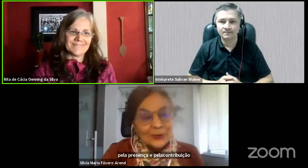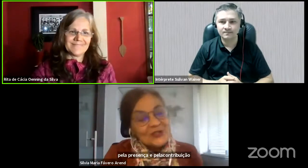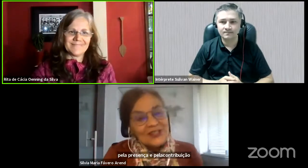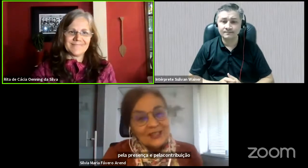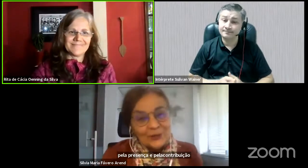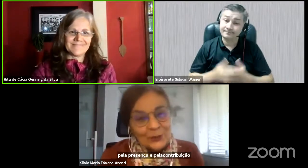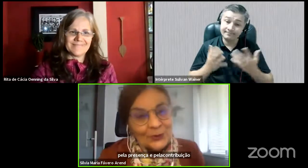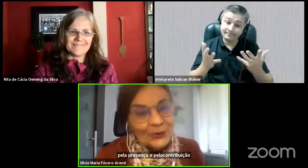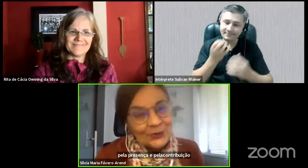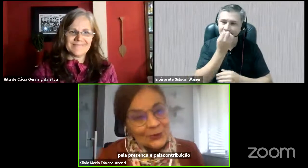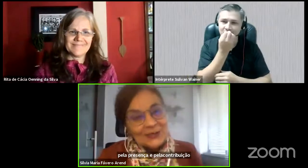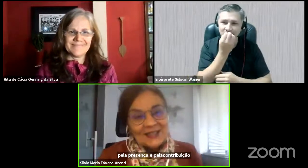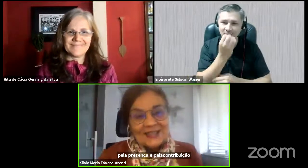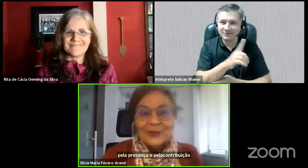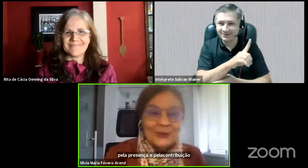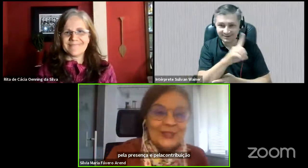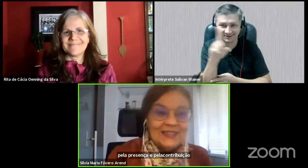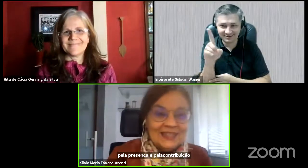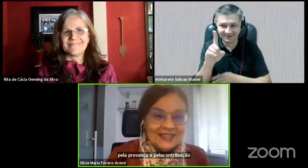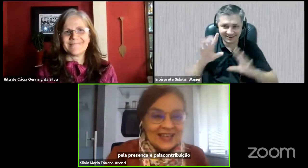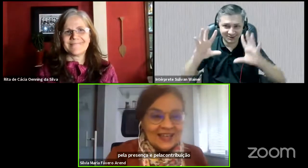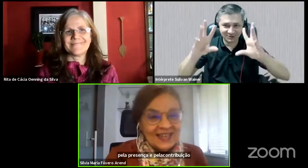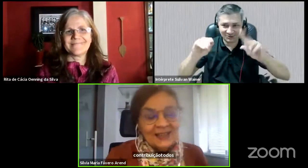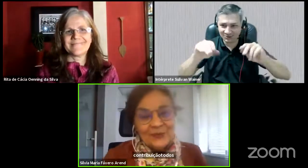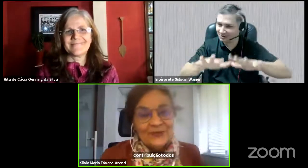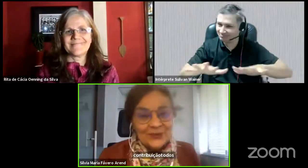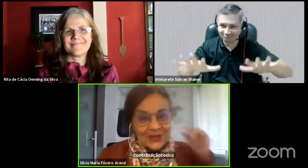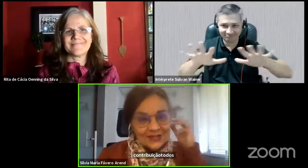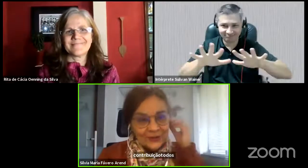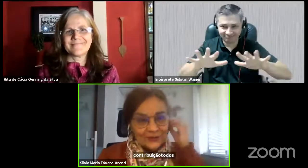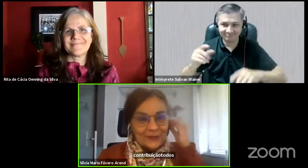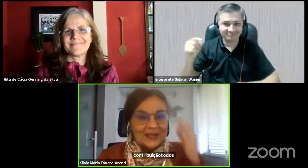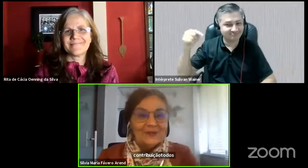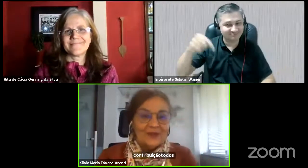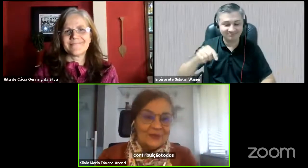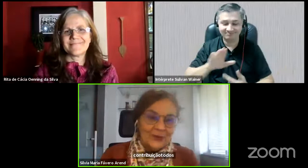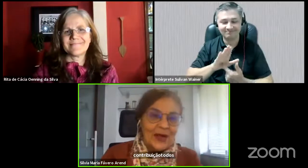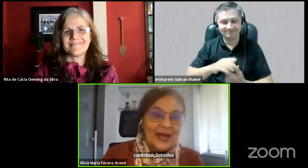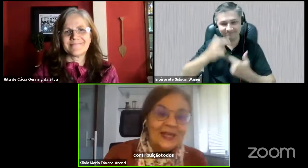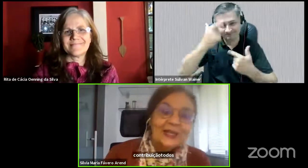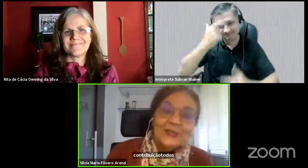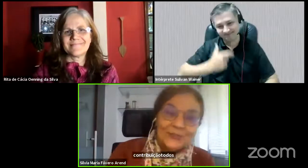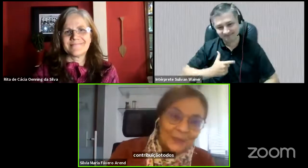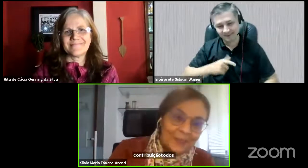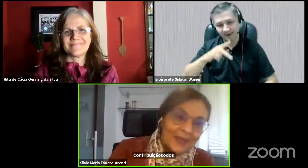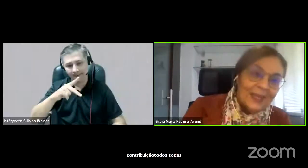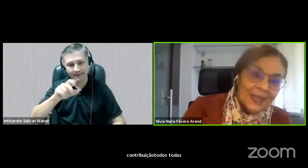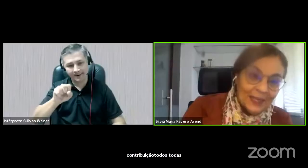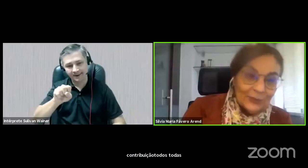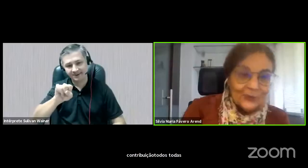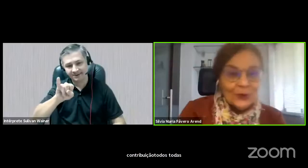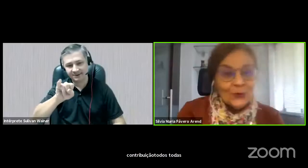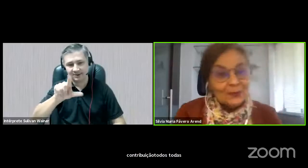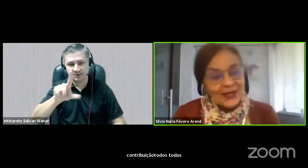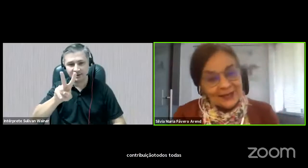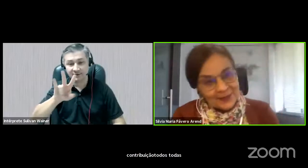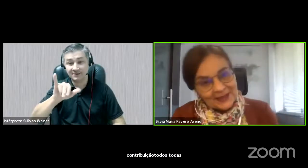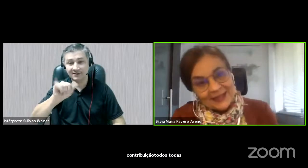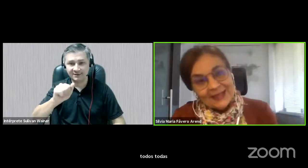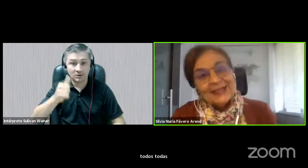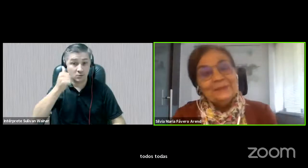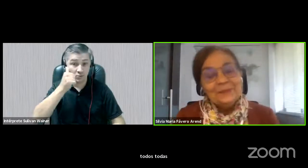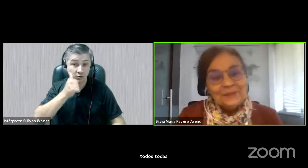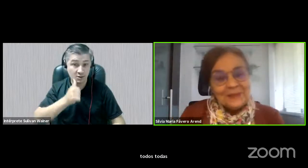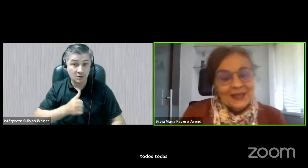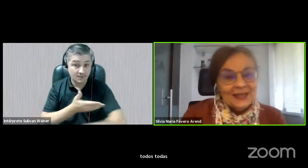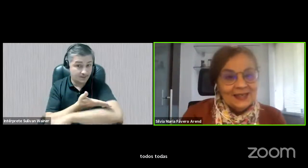Então, bom dia a todos, todas e todos. Aqui é a professora Silvia Maria Faviro Arendt. Eu sou uma mulher